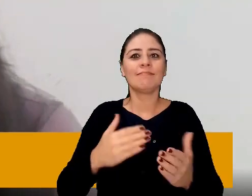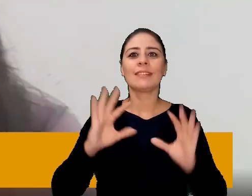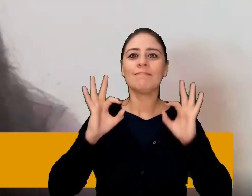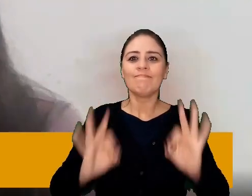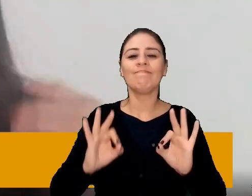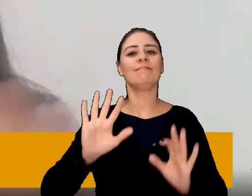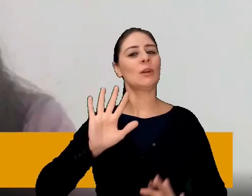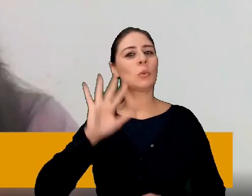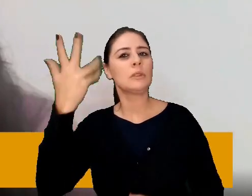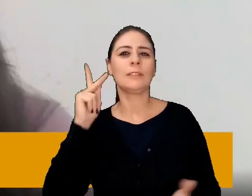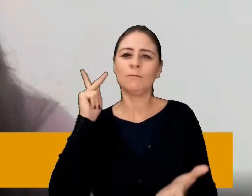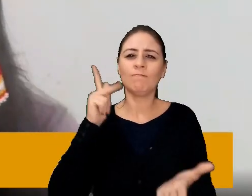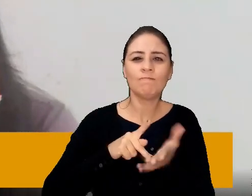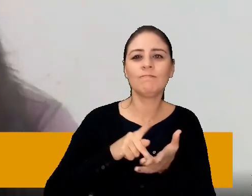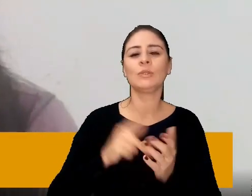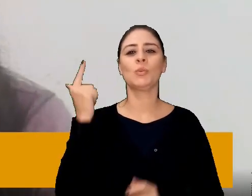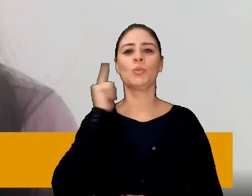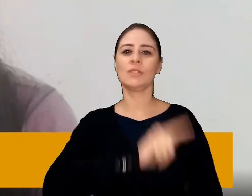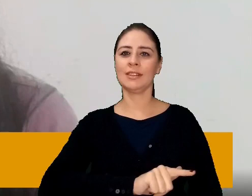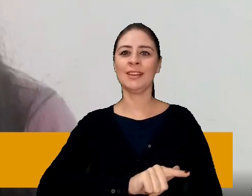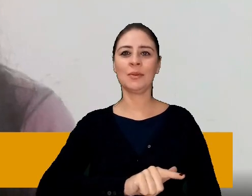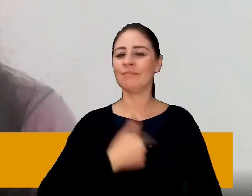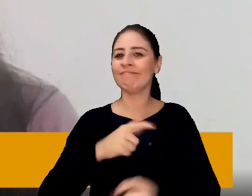estava acontecendo, que a gente tinha, enfim, conseguido, né?